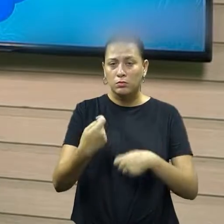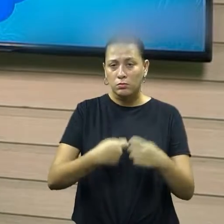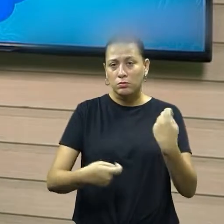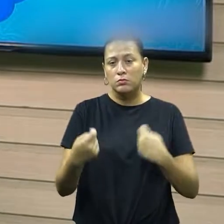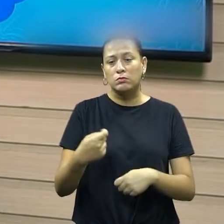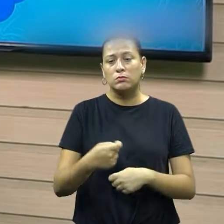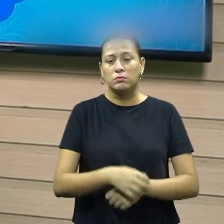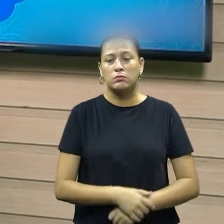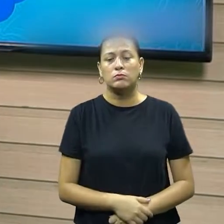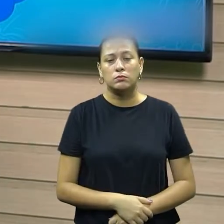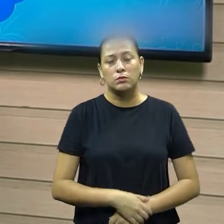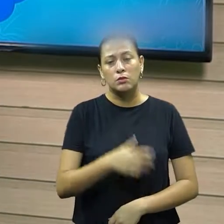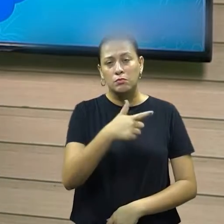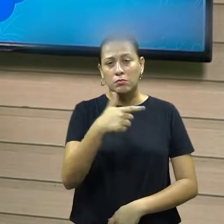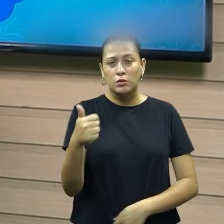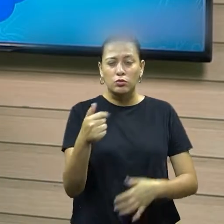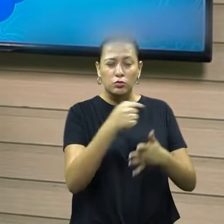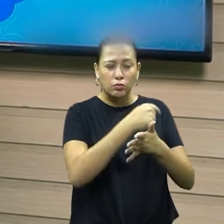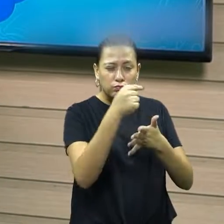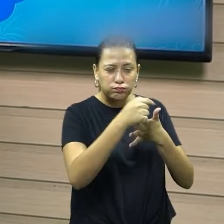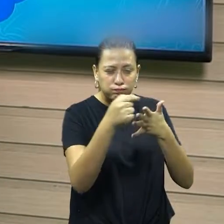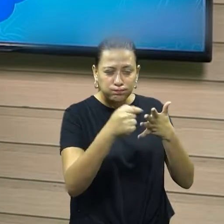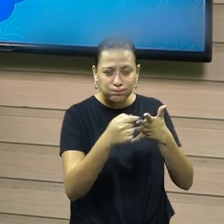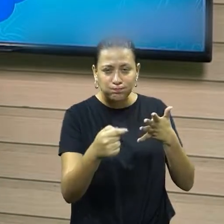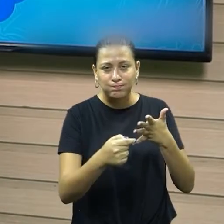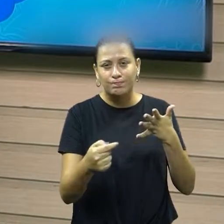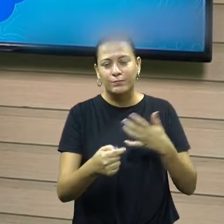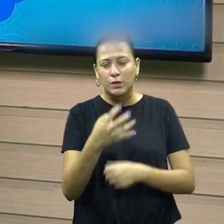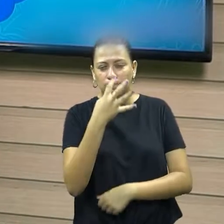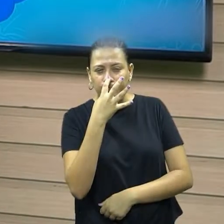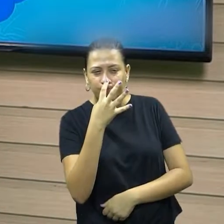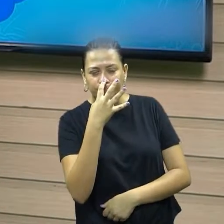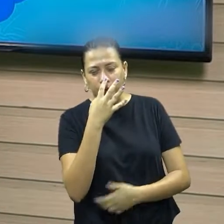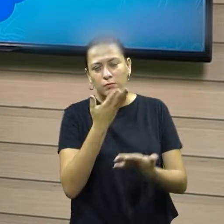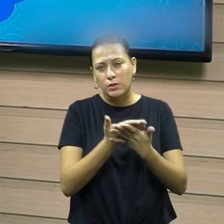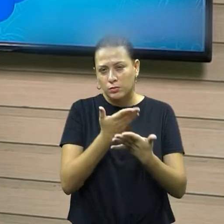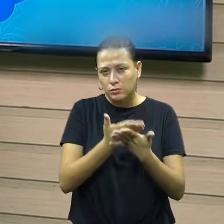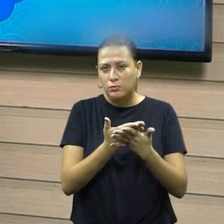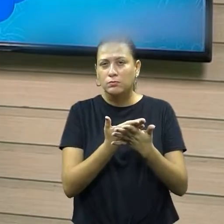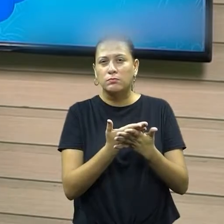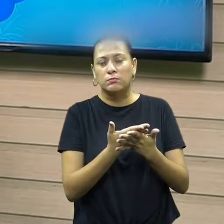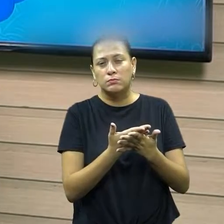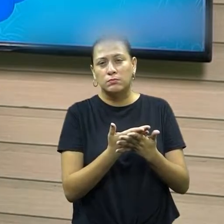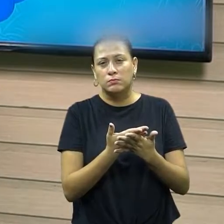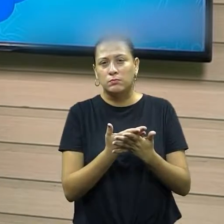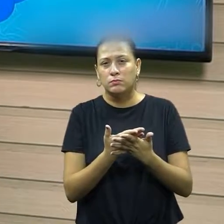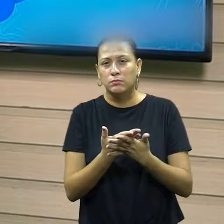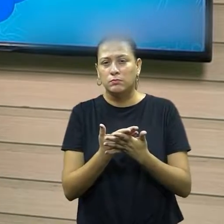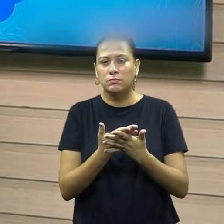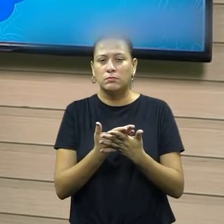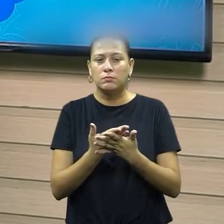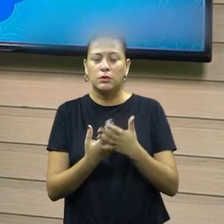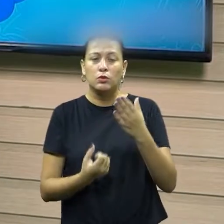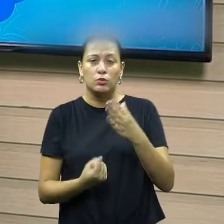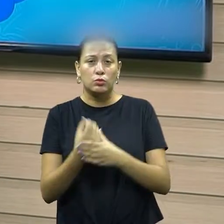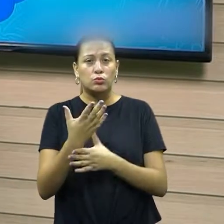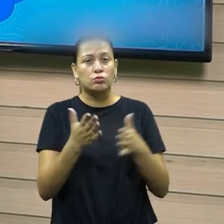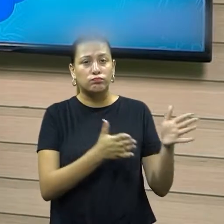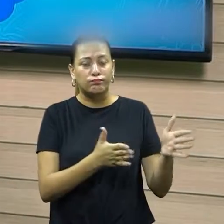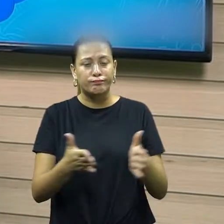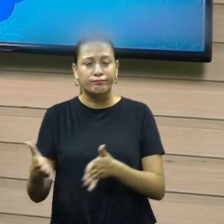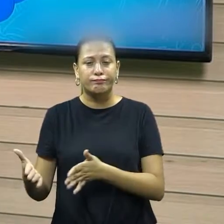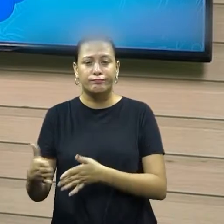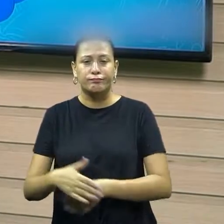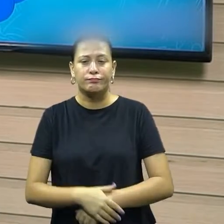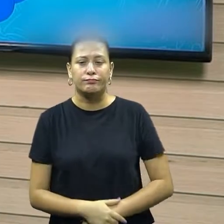são 21 pontos que devem ser observados e que devem ser, né, estudados e que surge nesse processo.